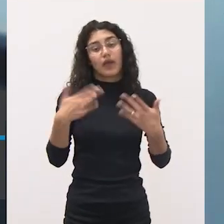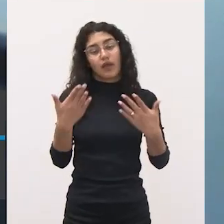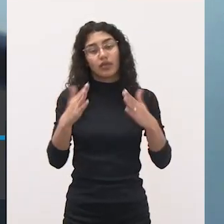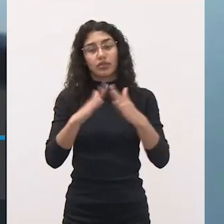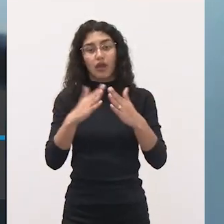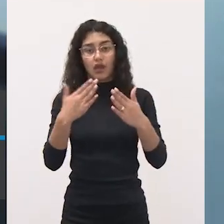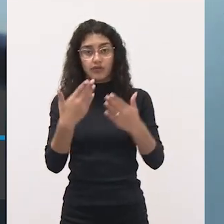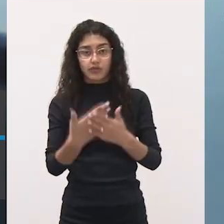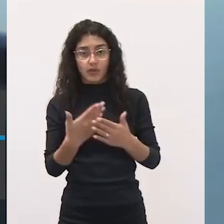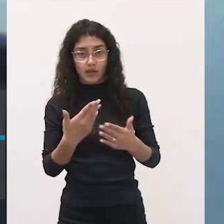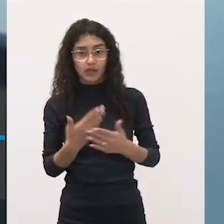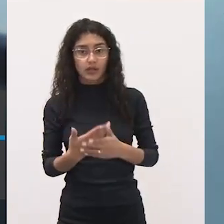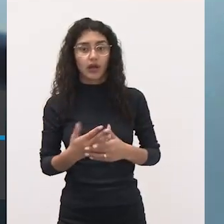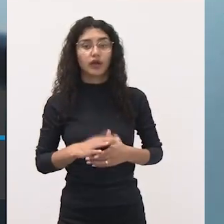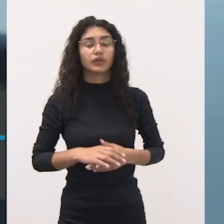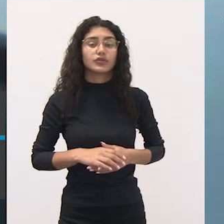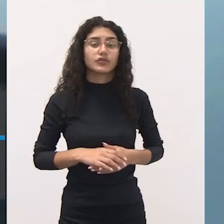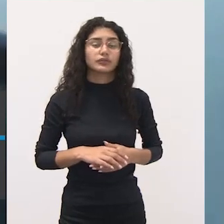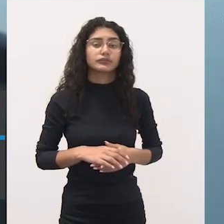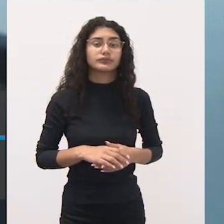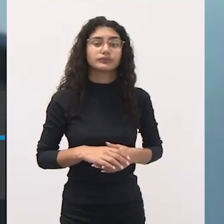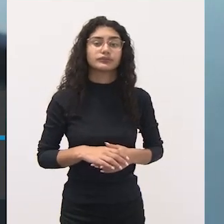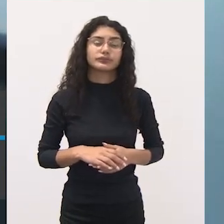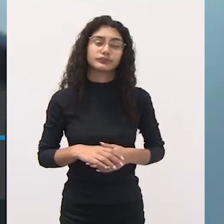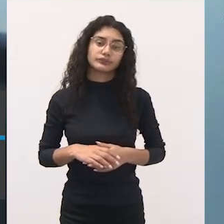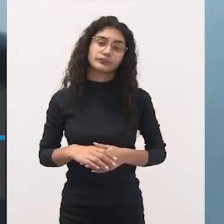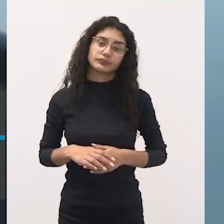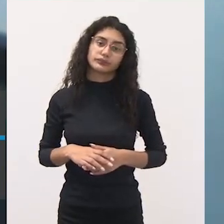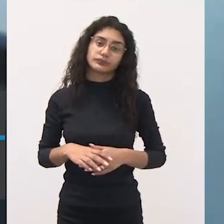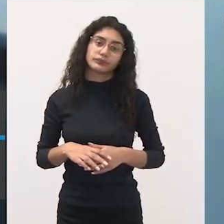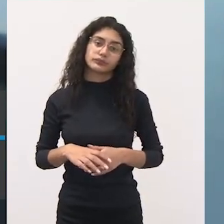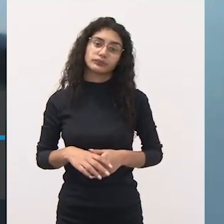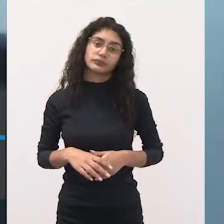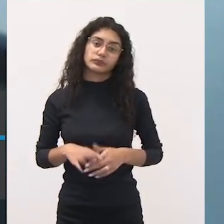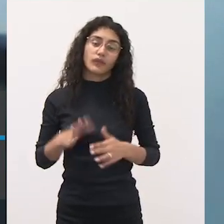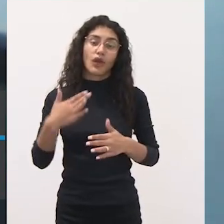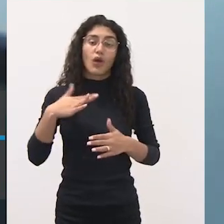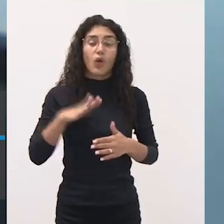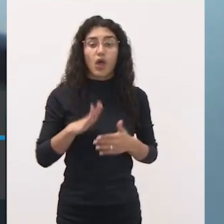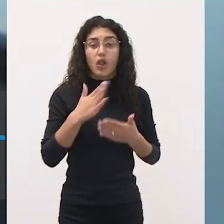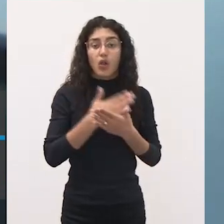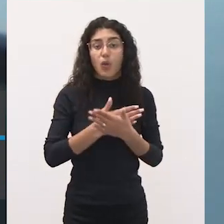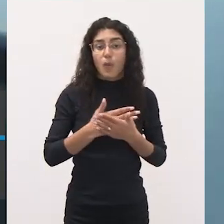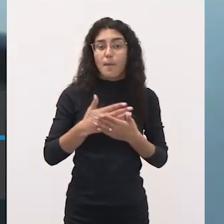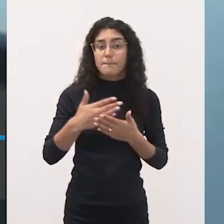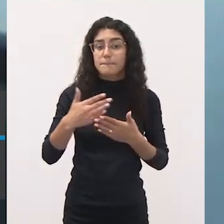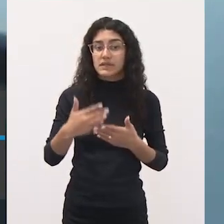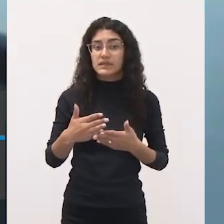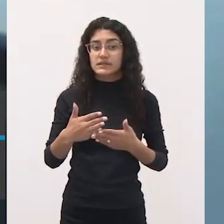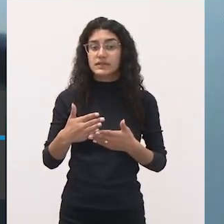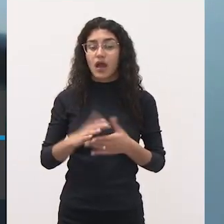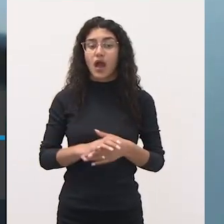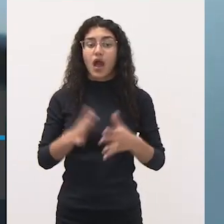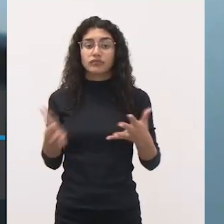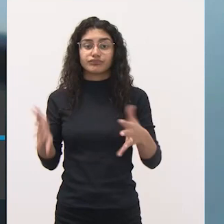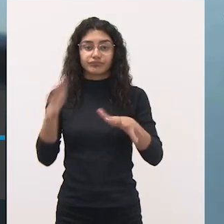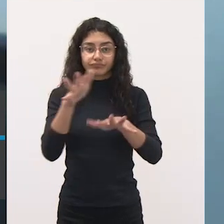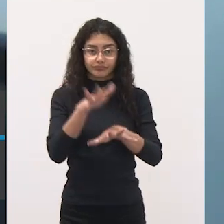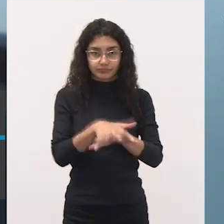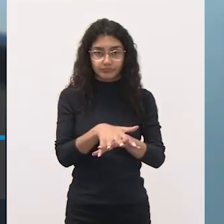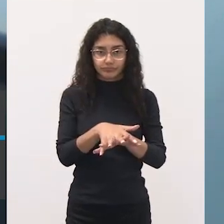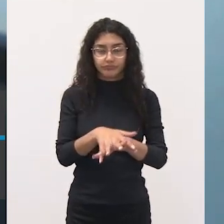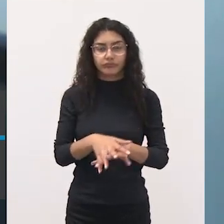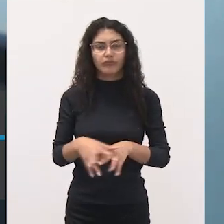escolaridade, a hora que você for abrir a questão da inclusão, a questão